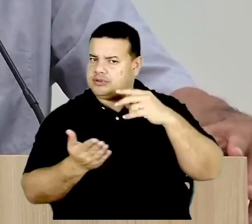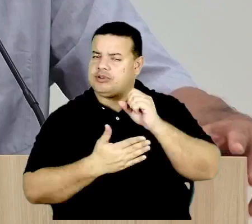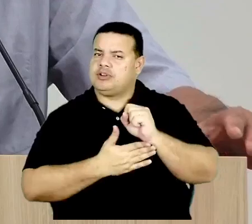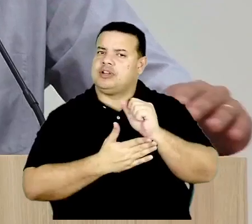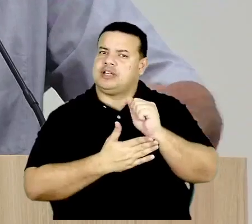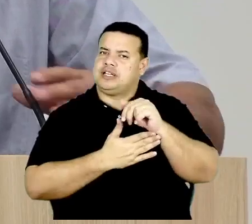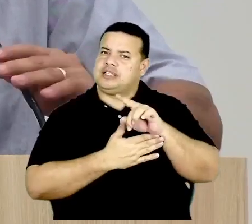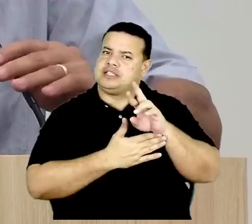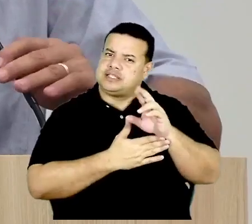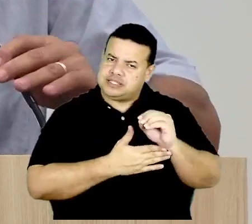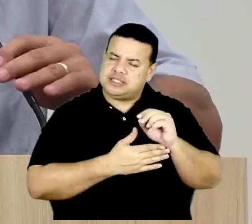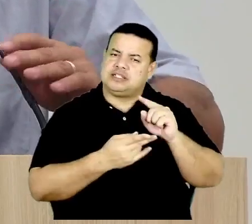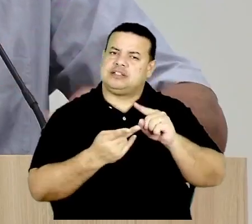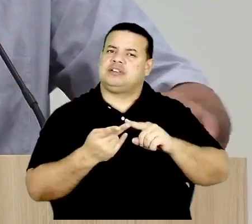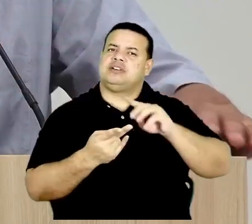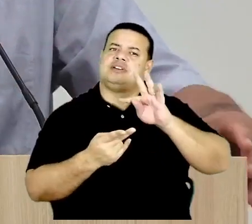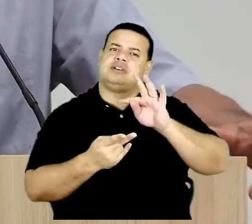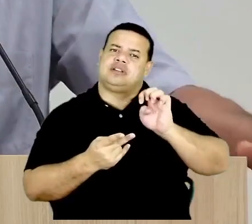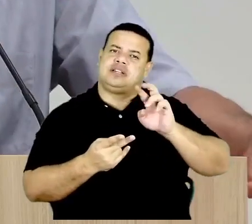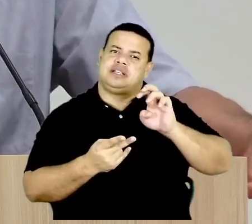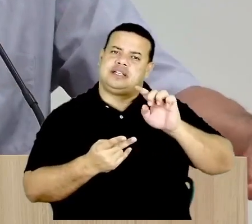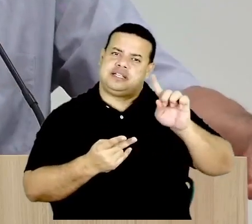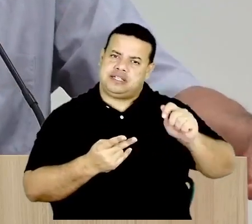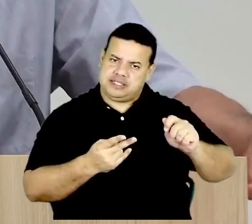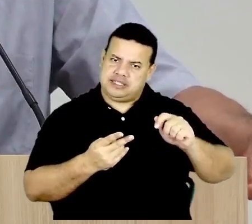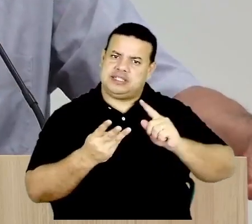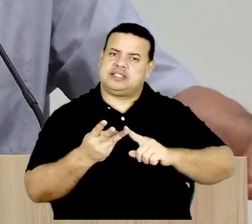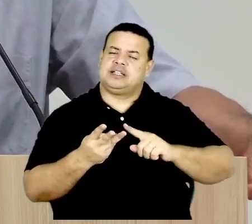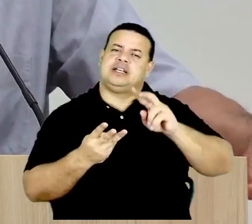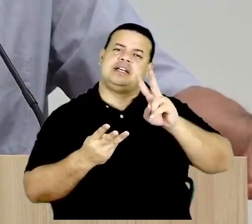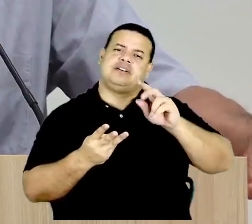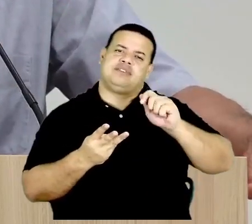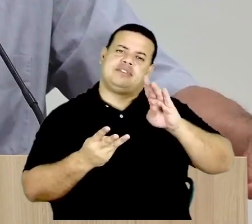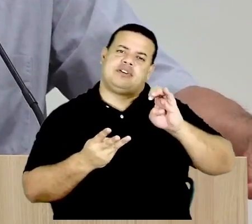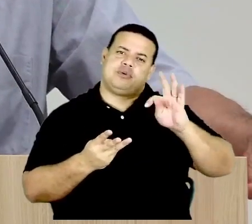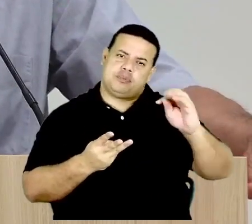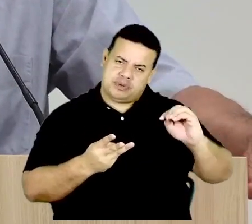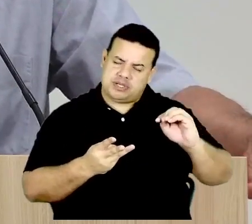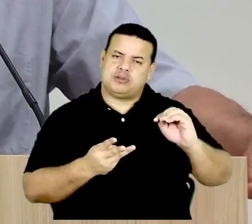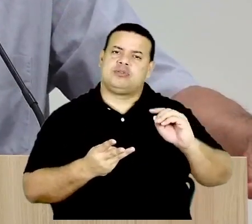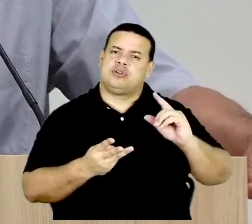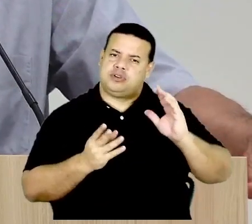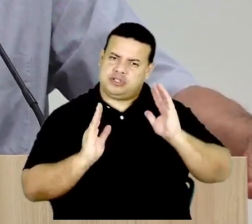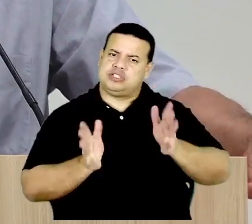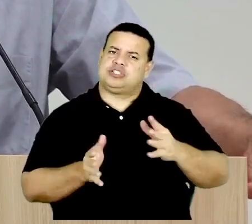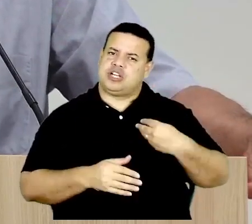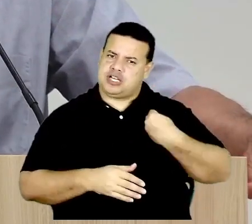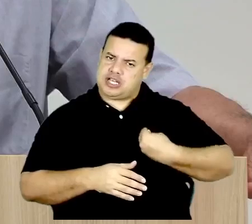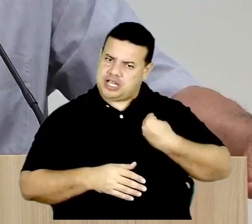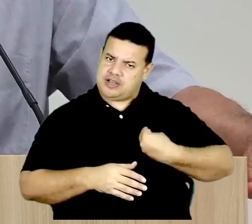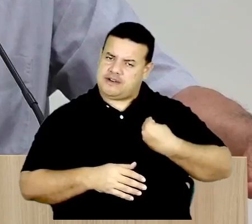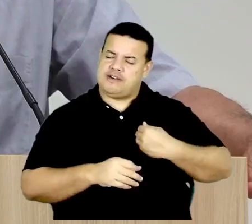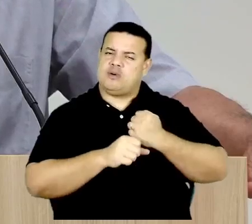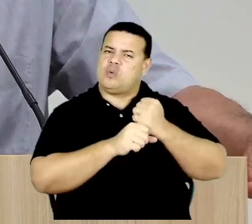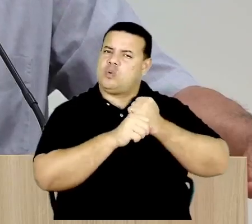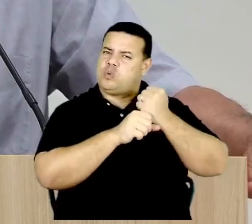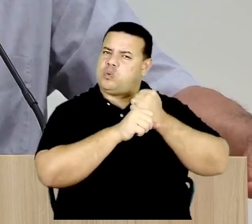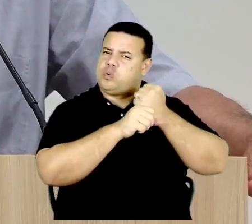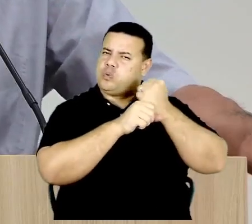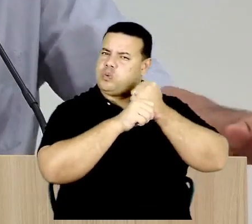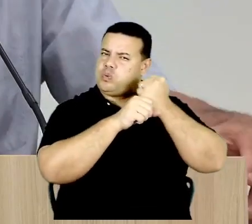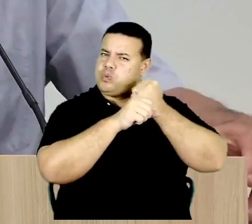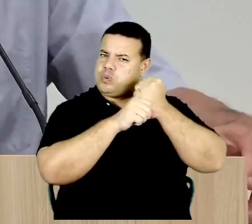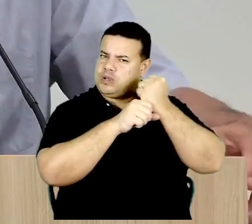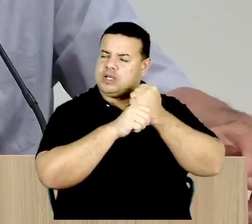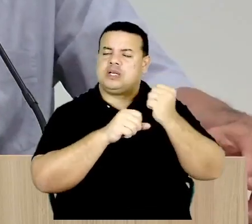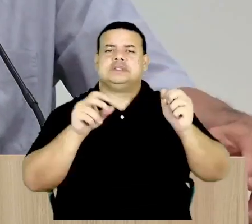Paixão, que estão aqui há muitos anos, e esse assunto sempre está em